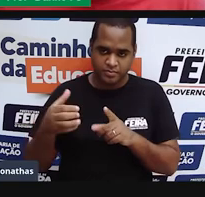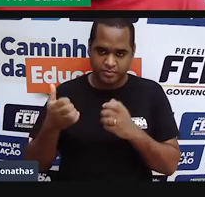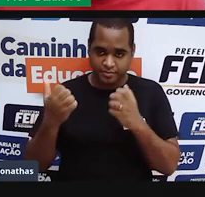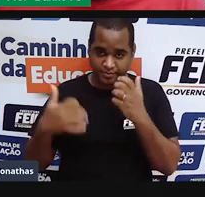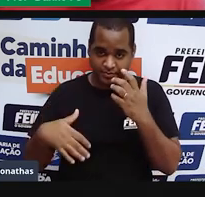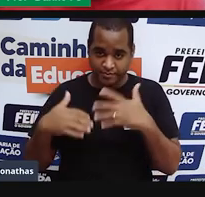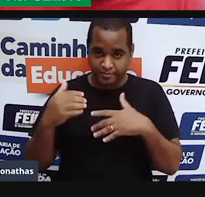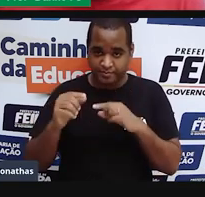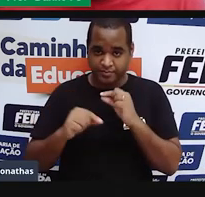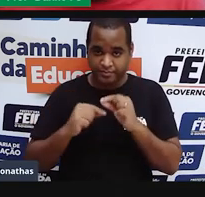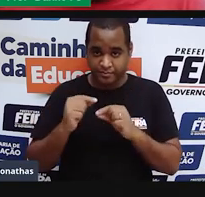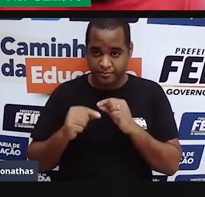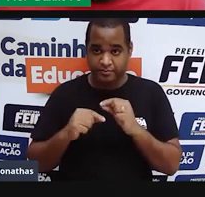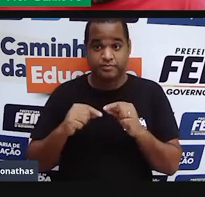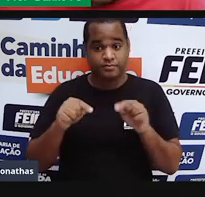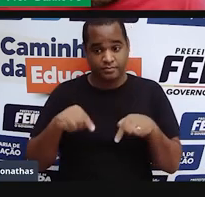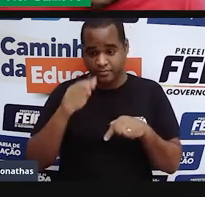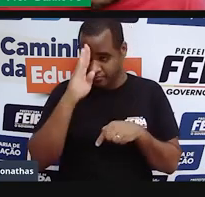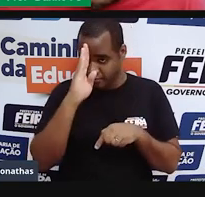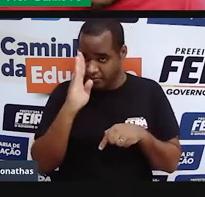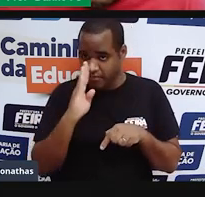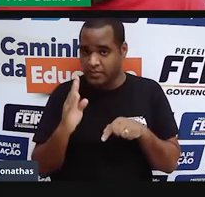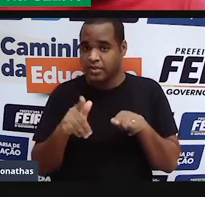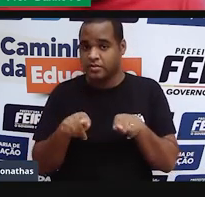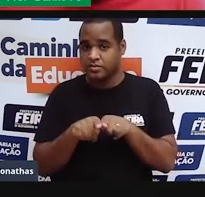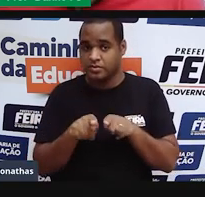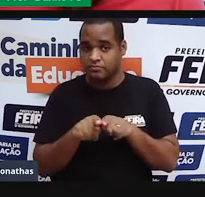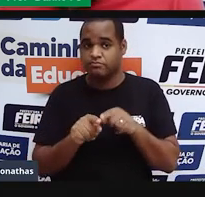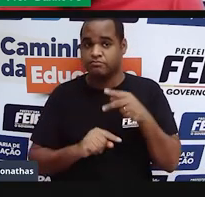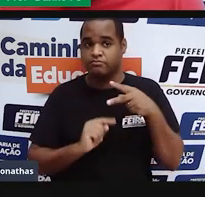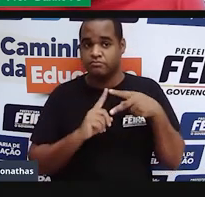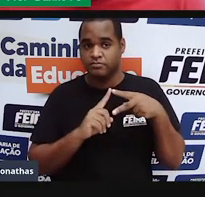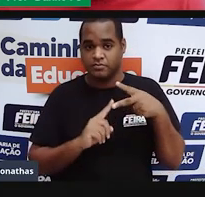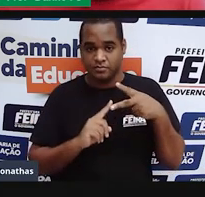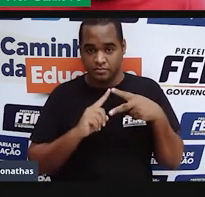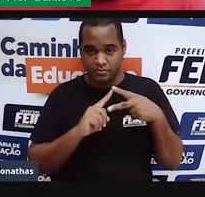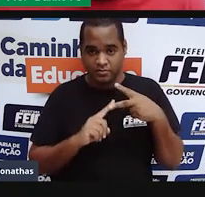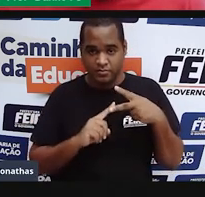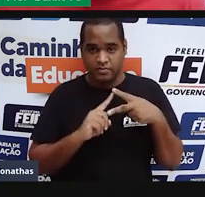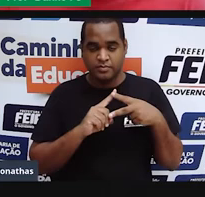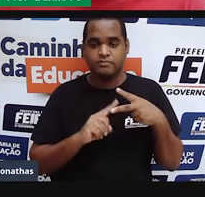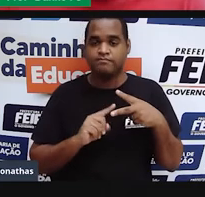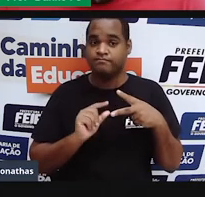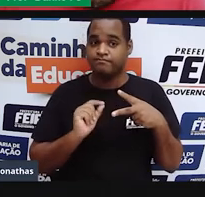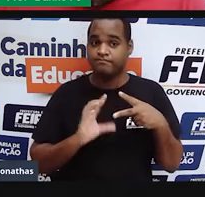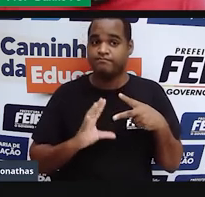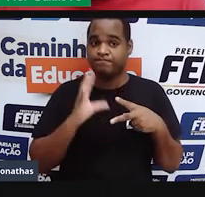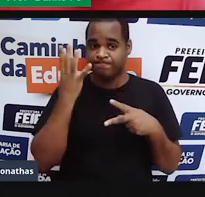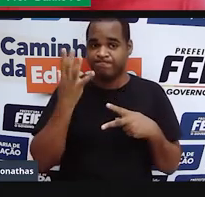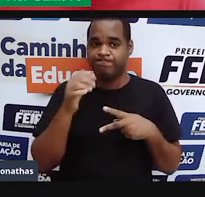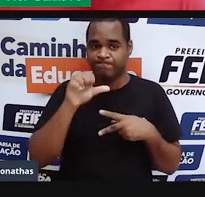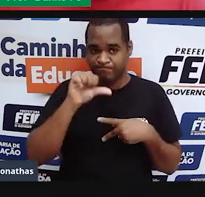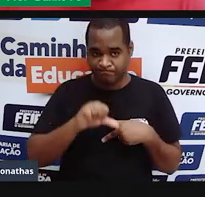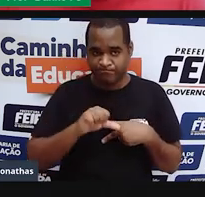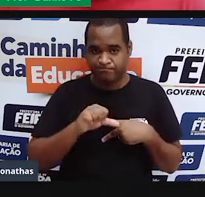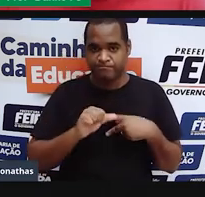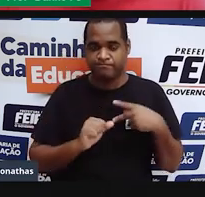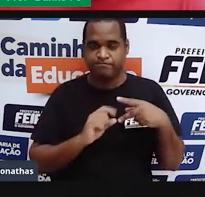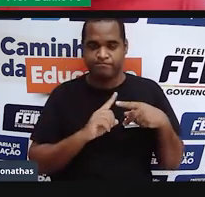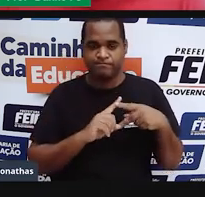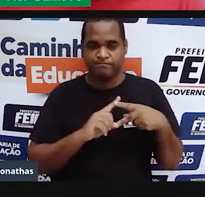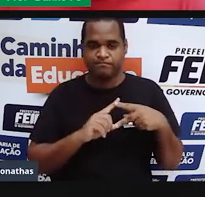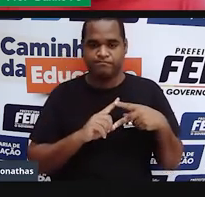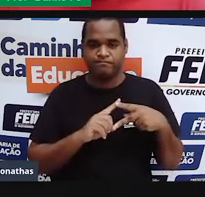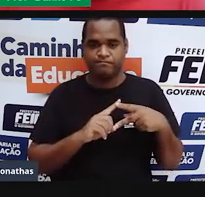Brasil, essa guerra também teve algumas consequências. Duas, pelo menos, eu vou citar para você. Uma, que é